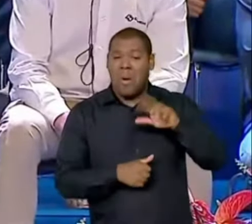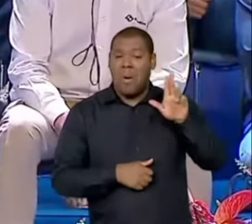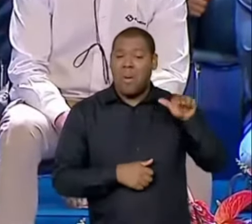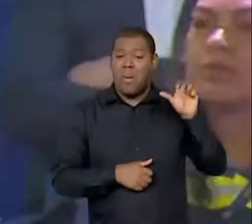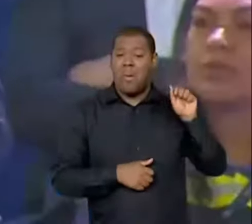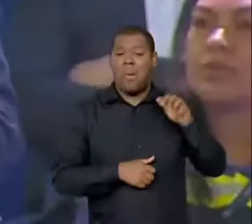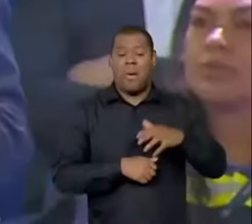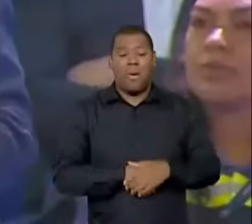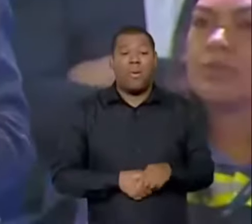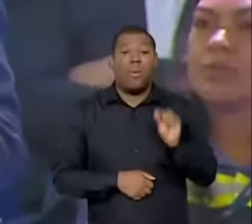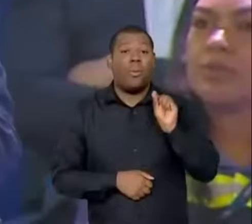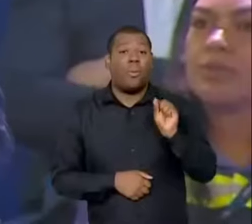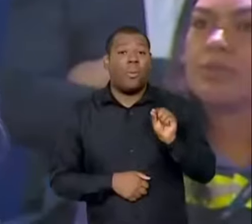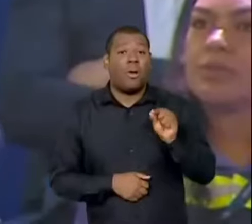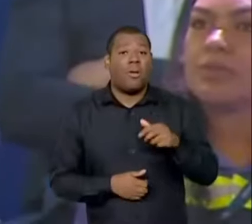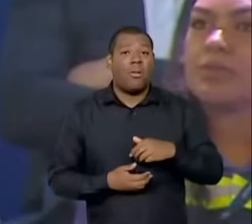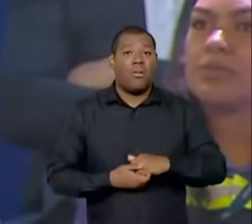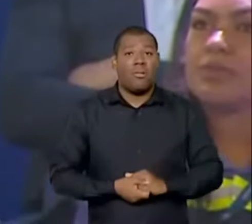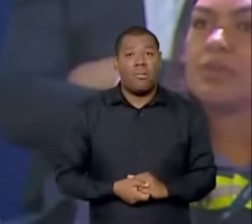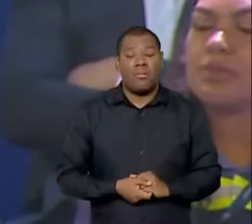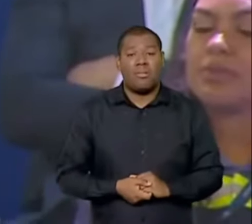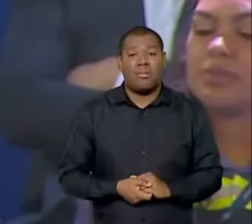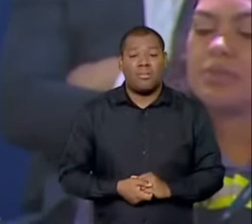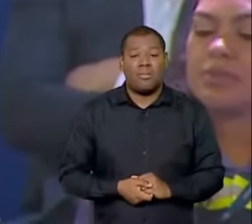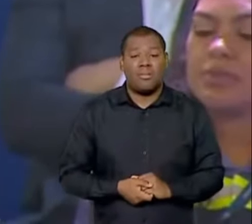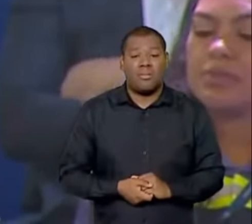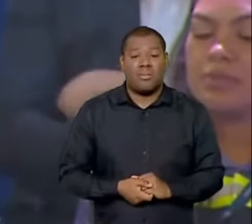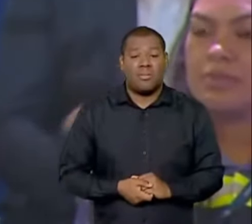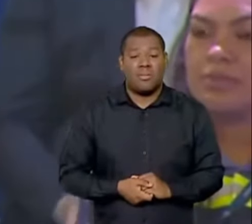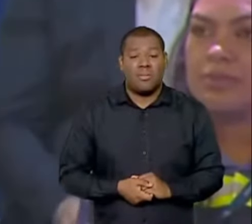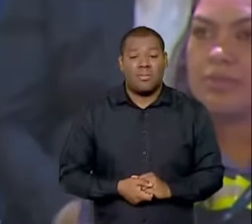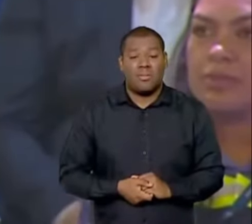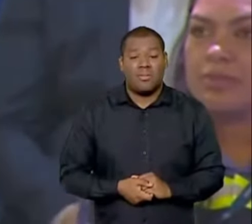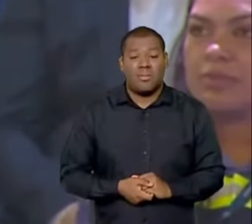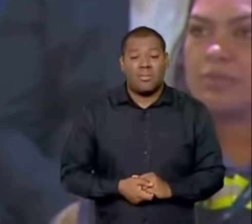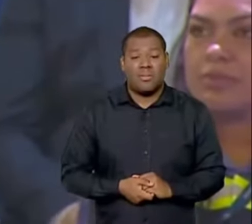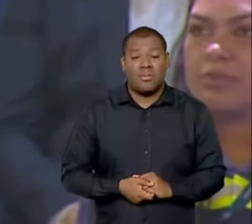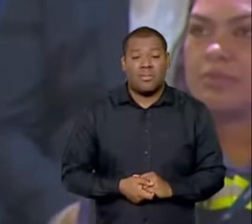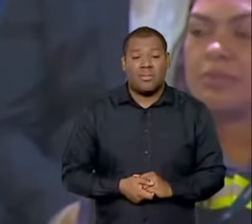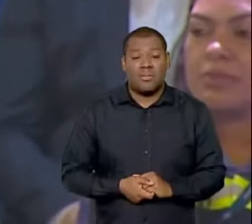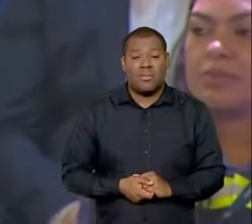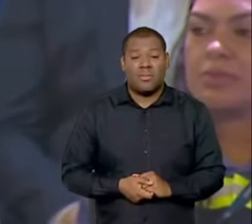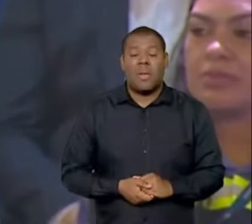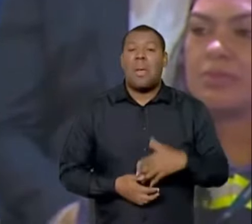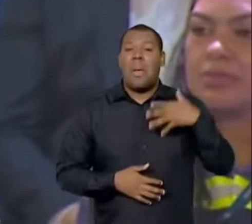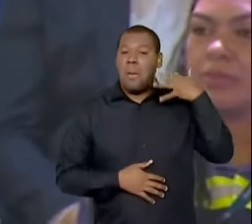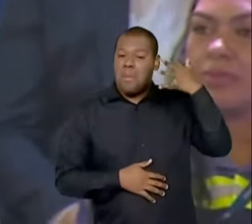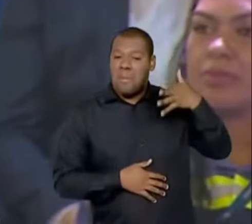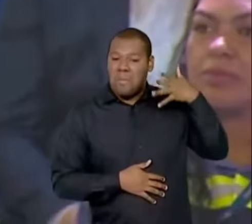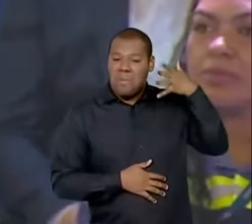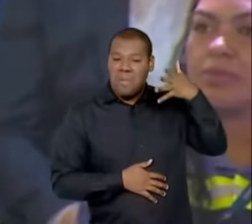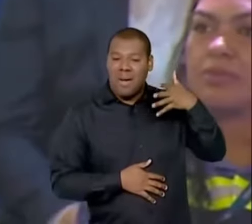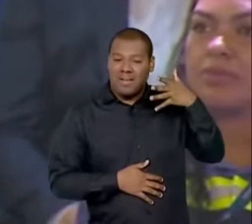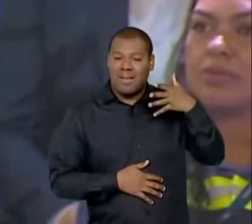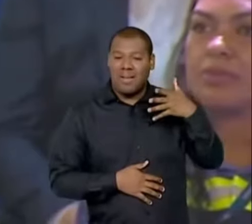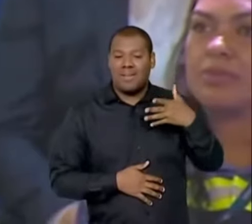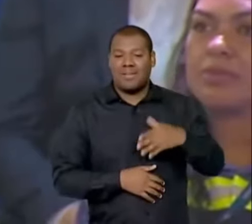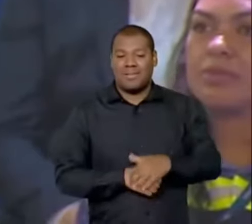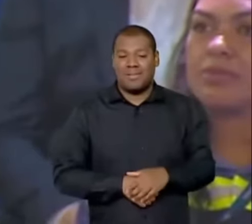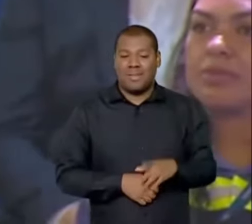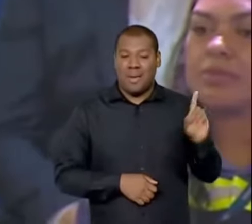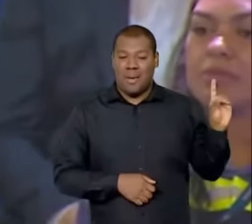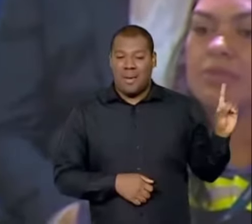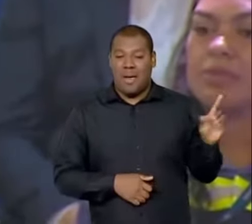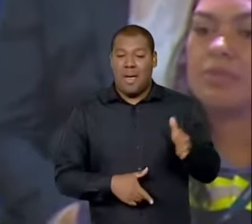é o fato de você ser o último orador. E como já falou muita